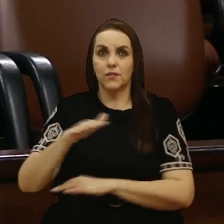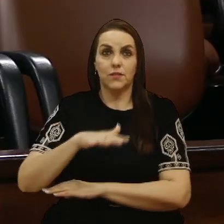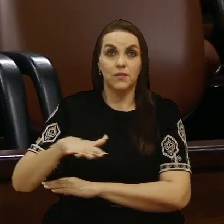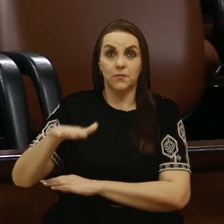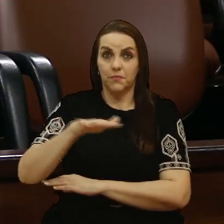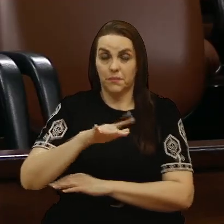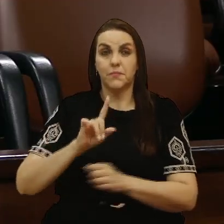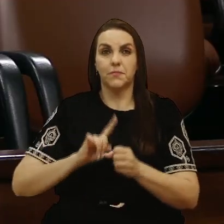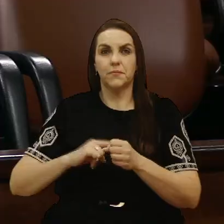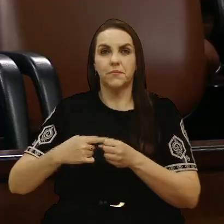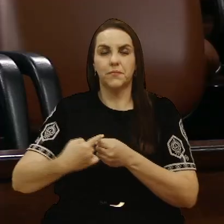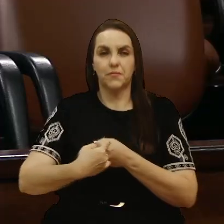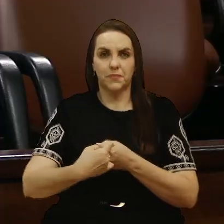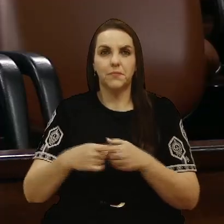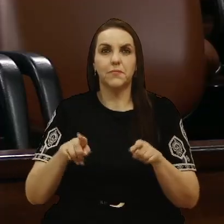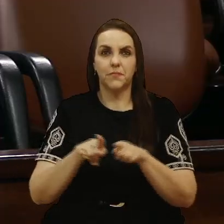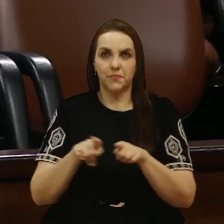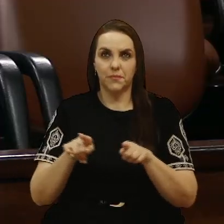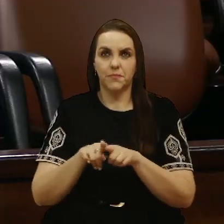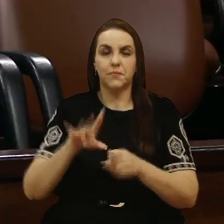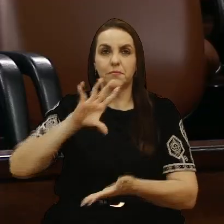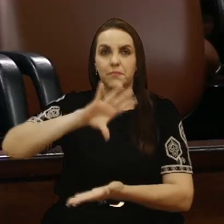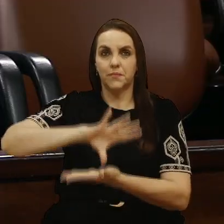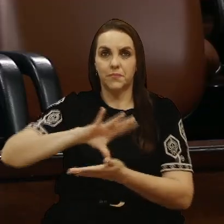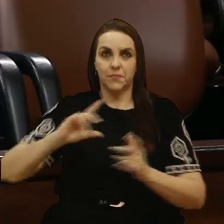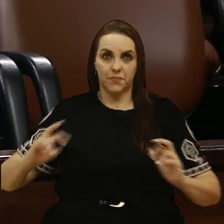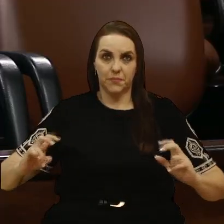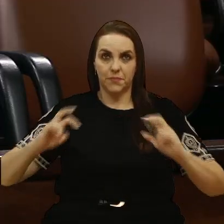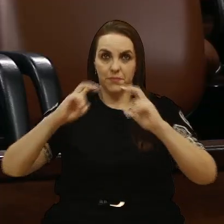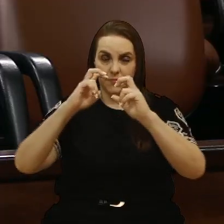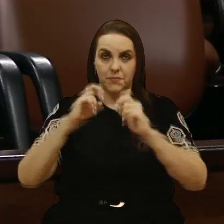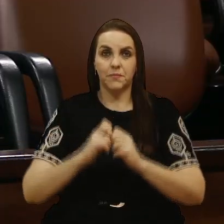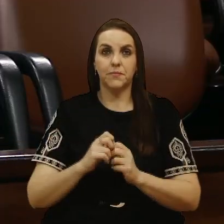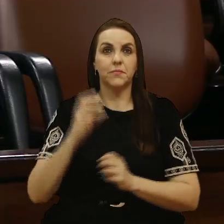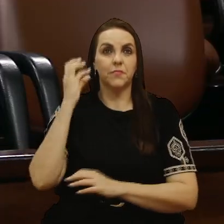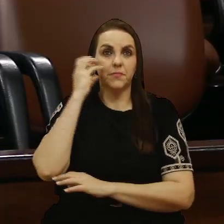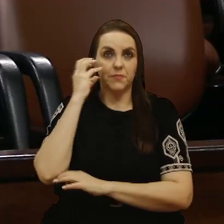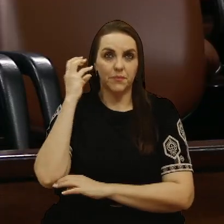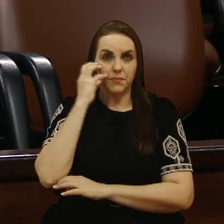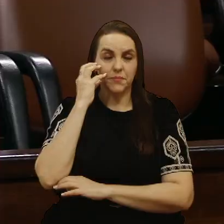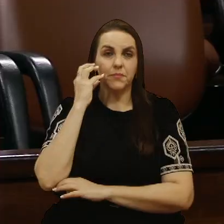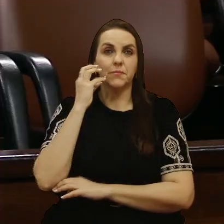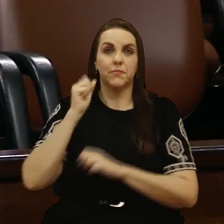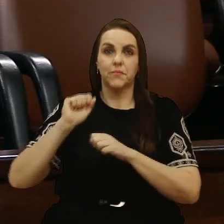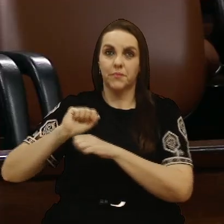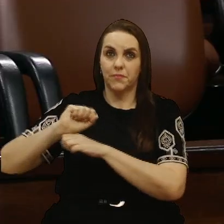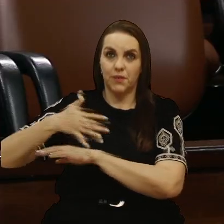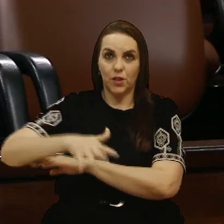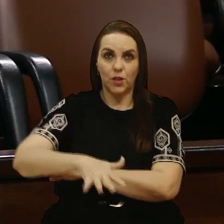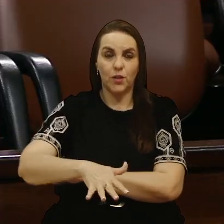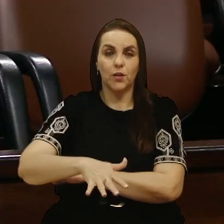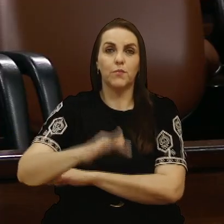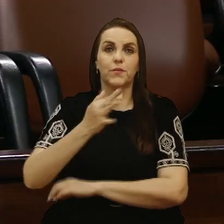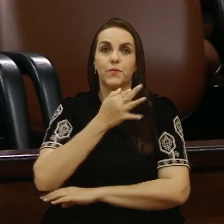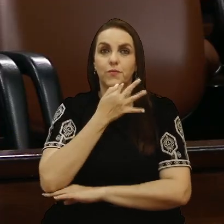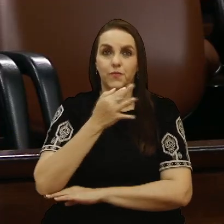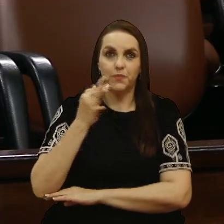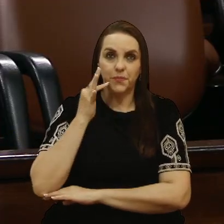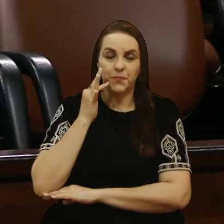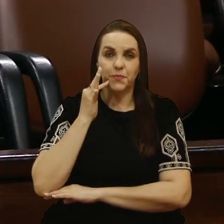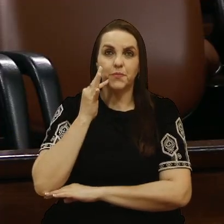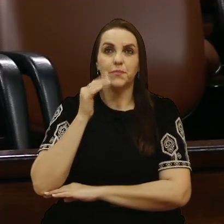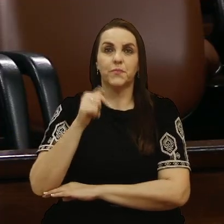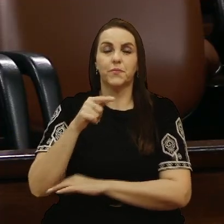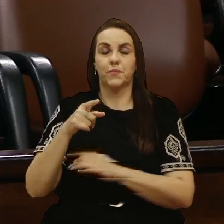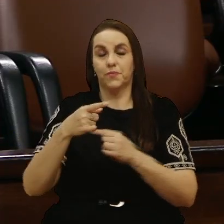nossa cidade, incluindo a Praça Dante Alighieri, Ana Rech, Galópolis, Forqueta, o Largo